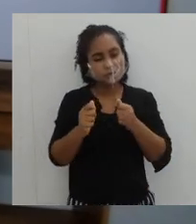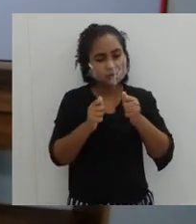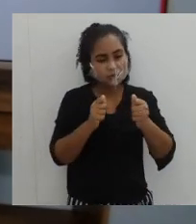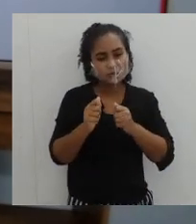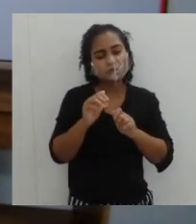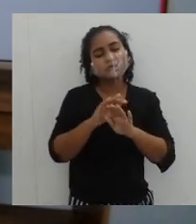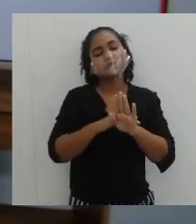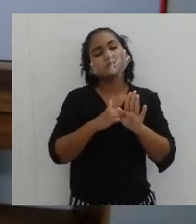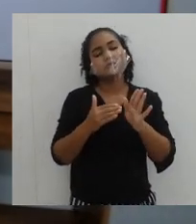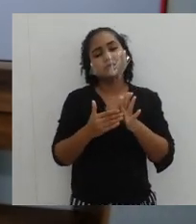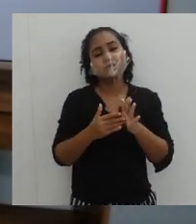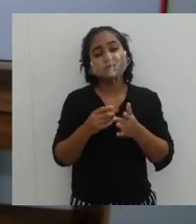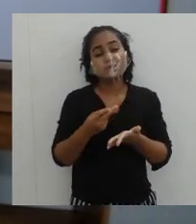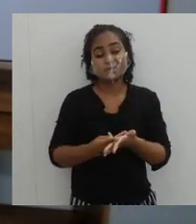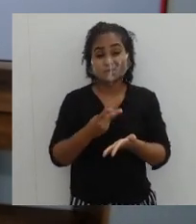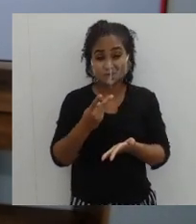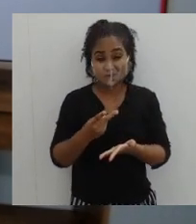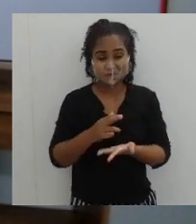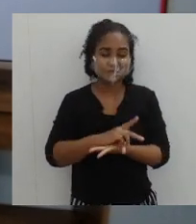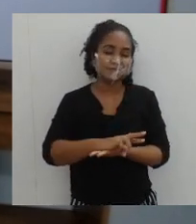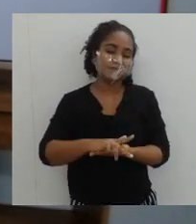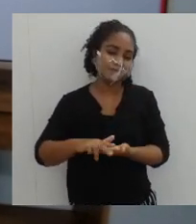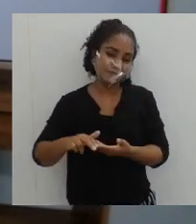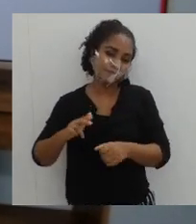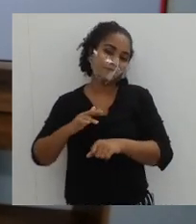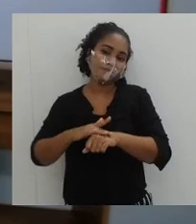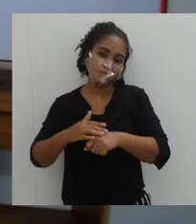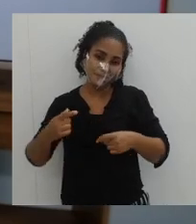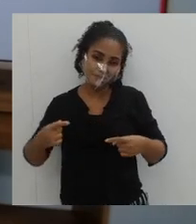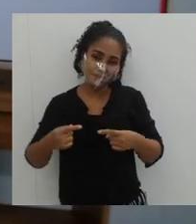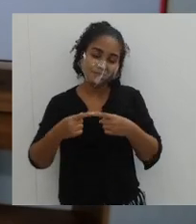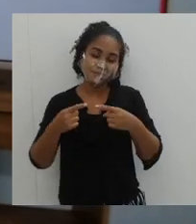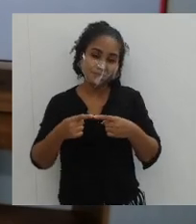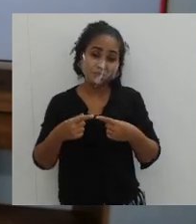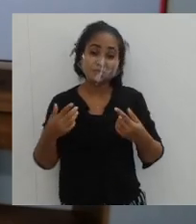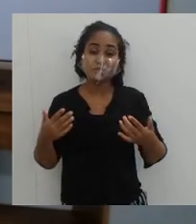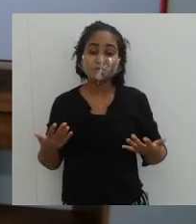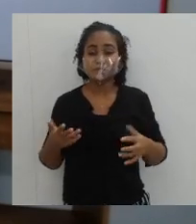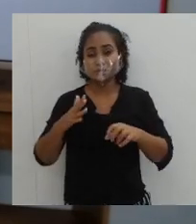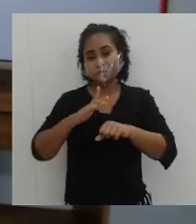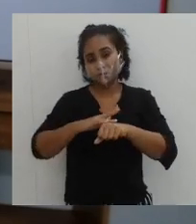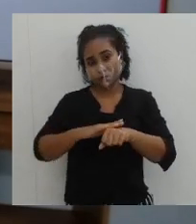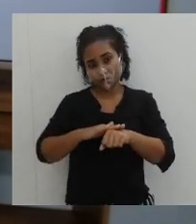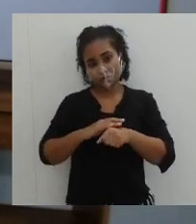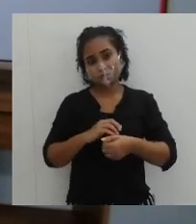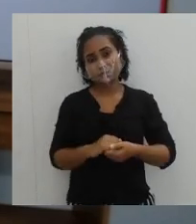isso. Isso a gente vai ter várias doenças associadas. Então, as doenças